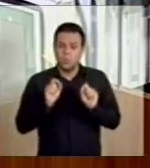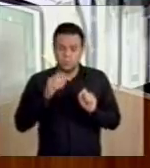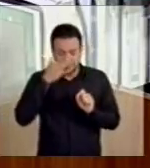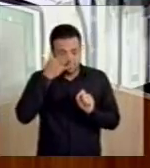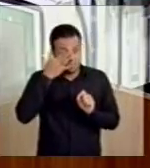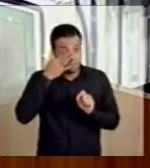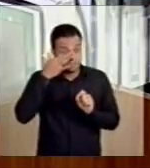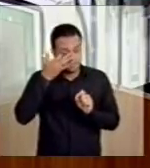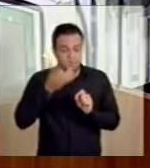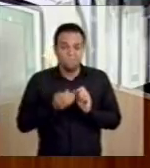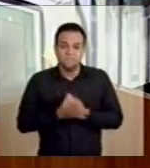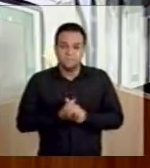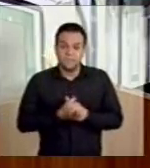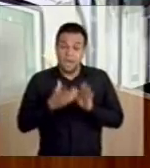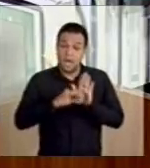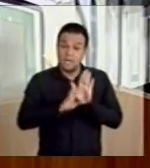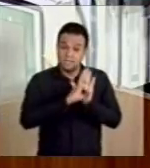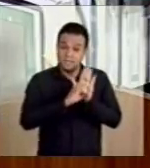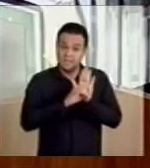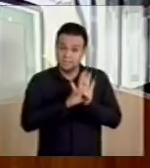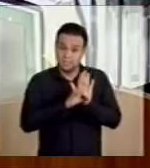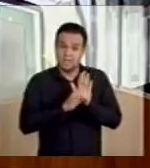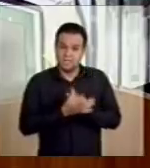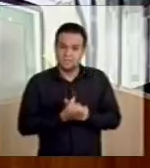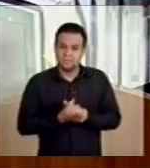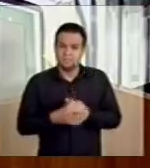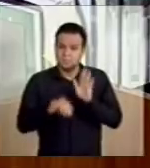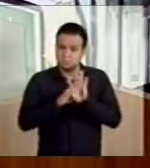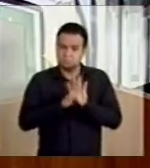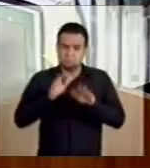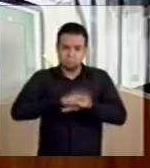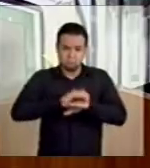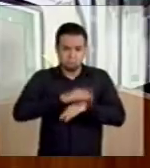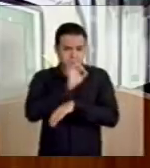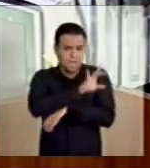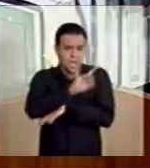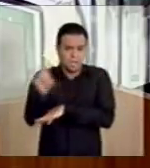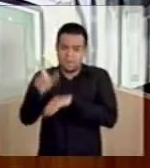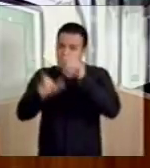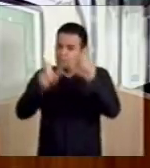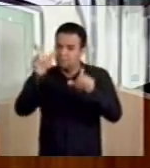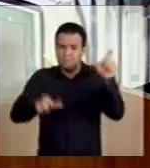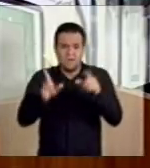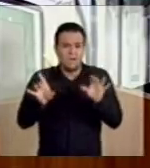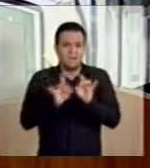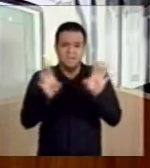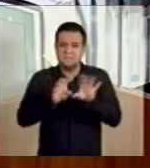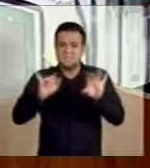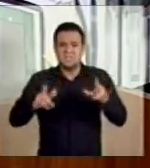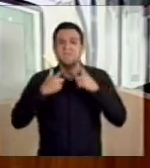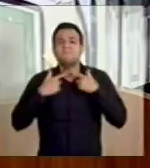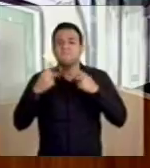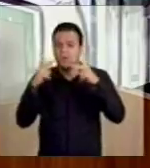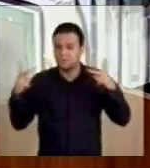A identidade narrativa de cada transgênero, ou seja, aceitar a narrativa que cada